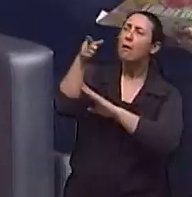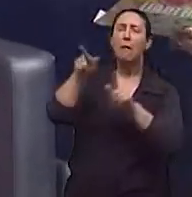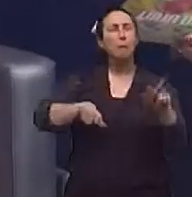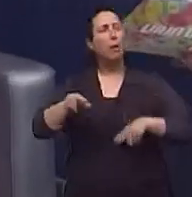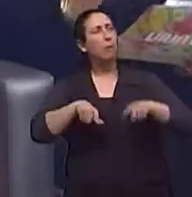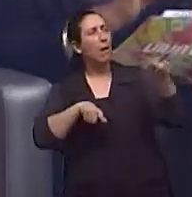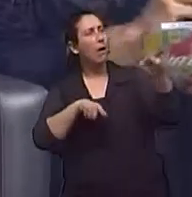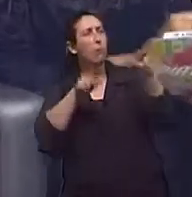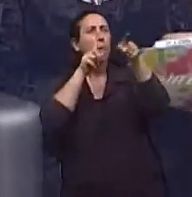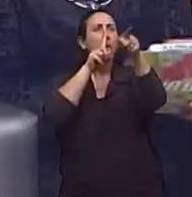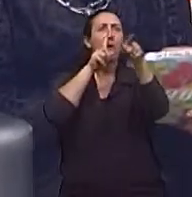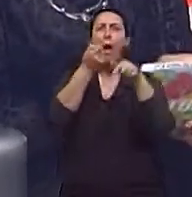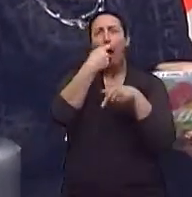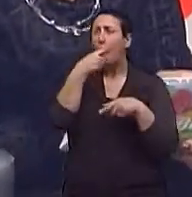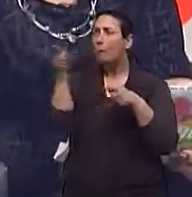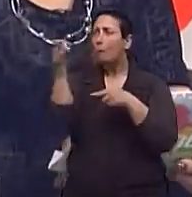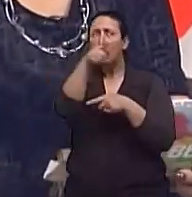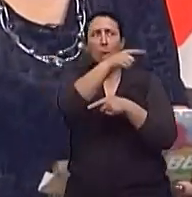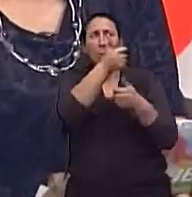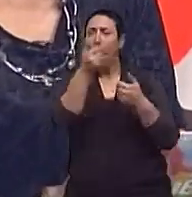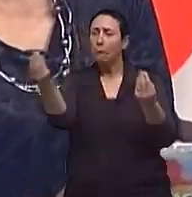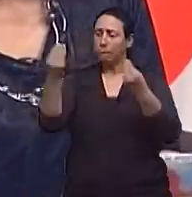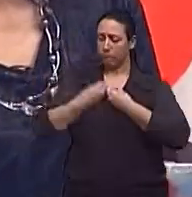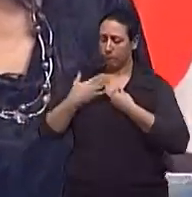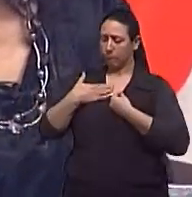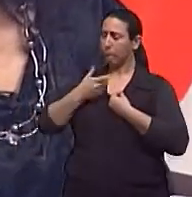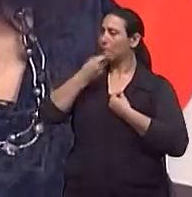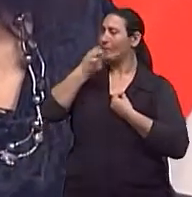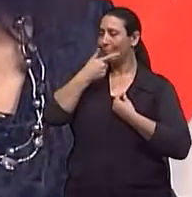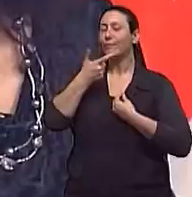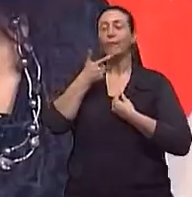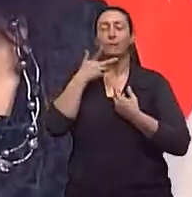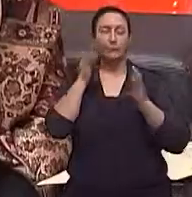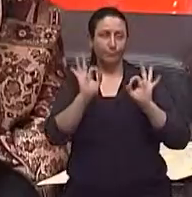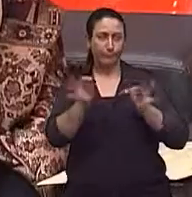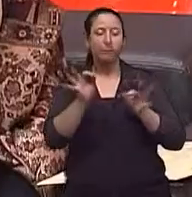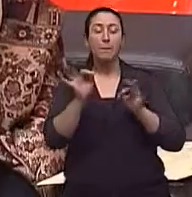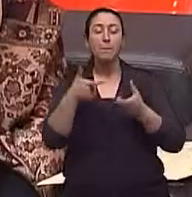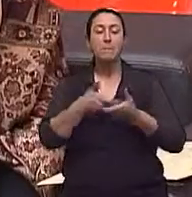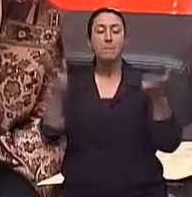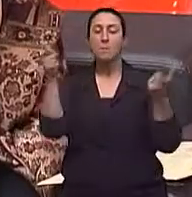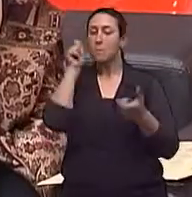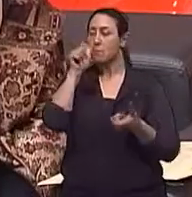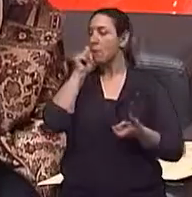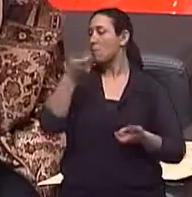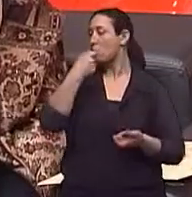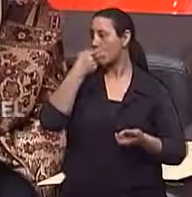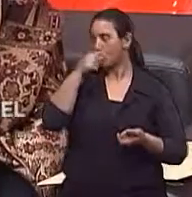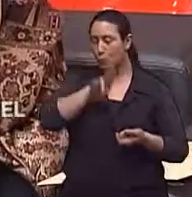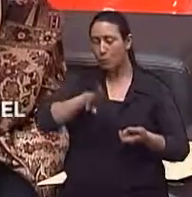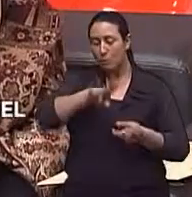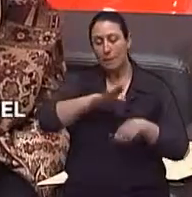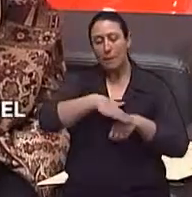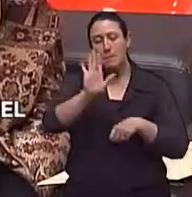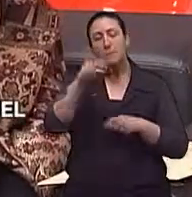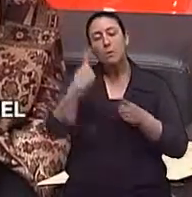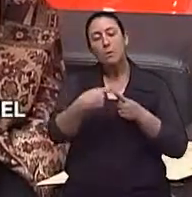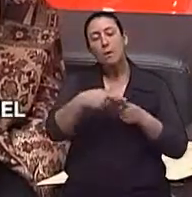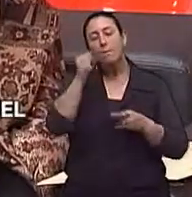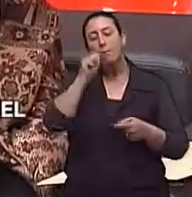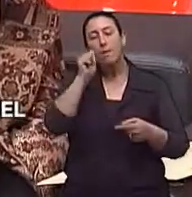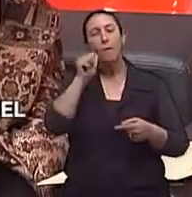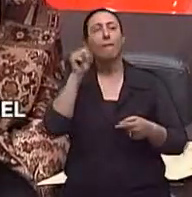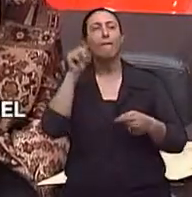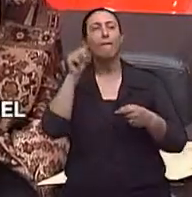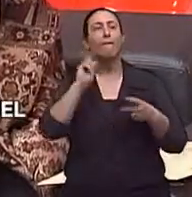prima a mãe a irmã sem as mulheres se medicam mais e muito por uma questão também de que as mulheres não